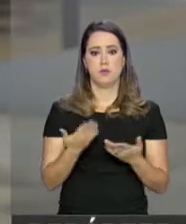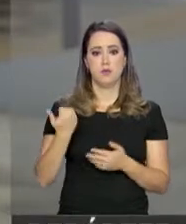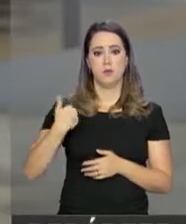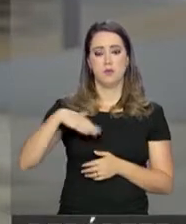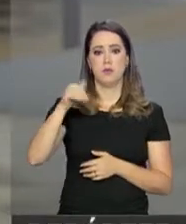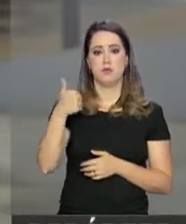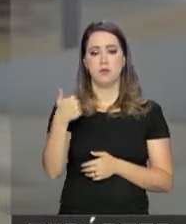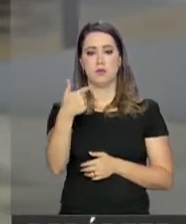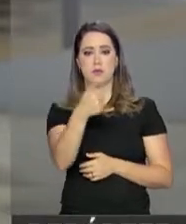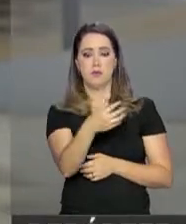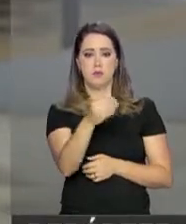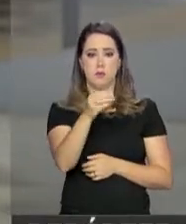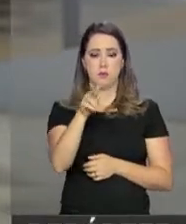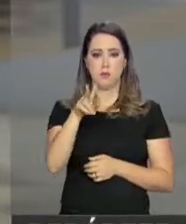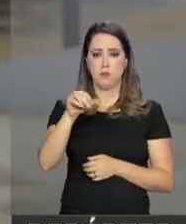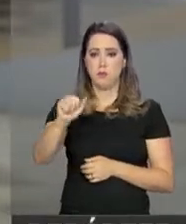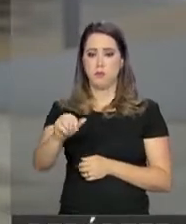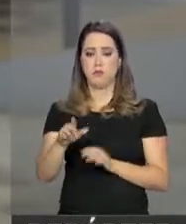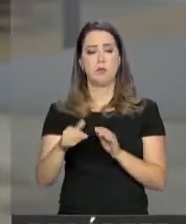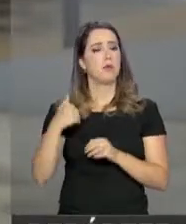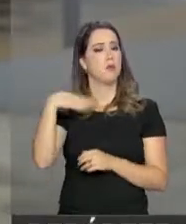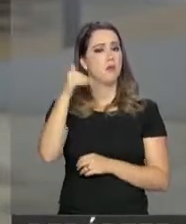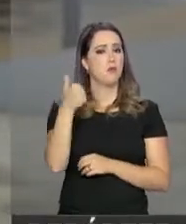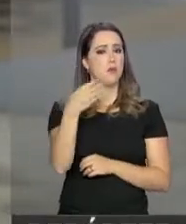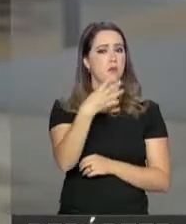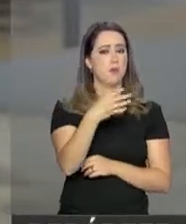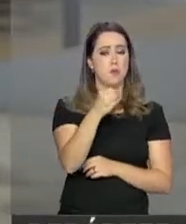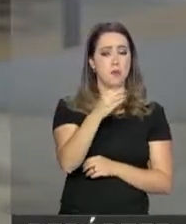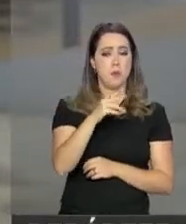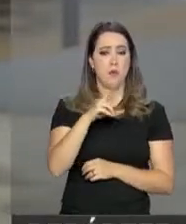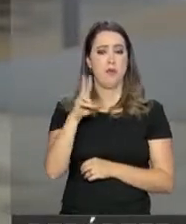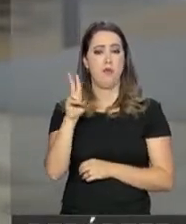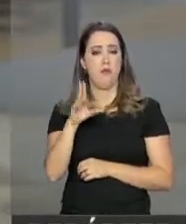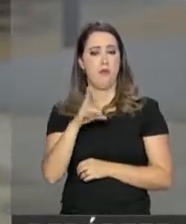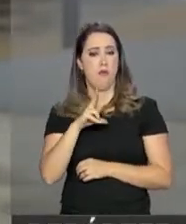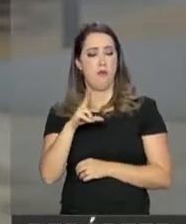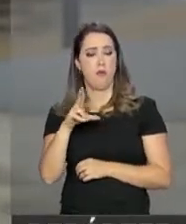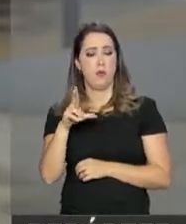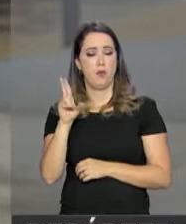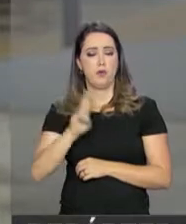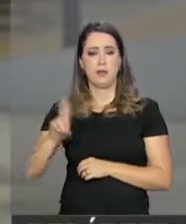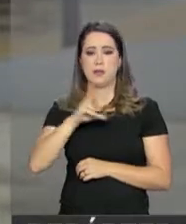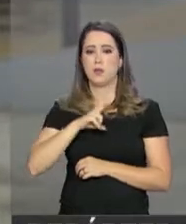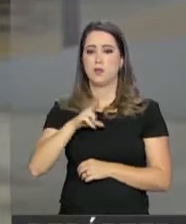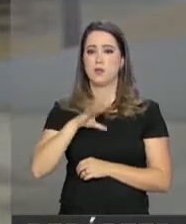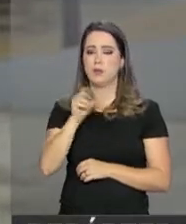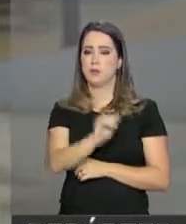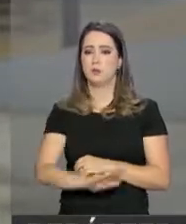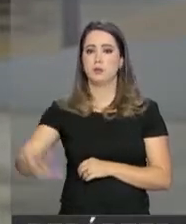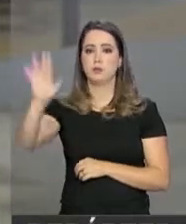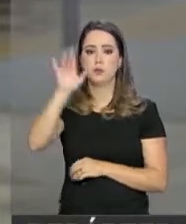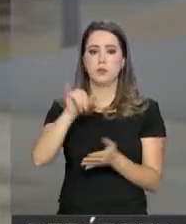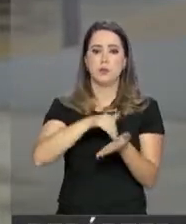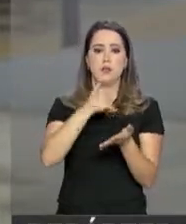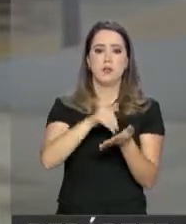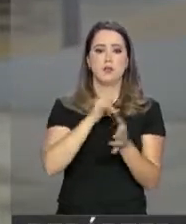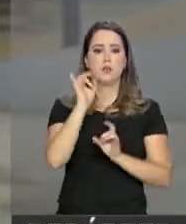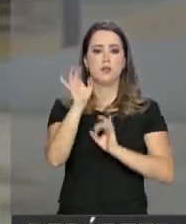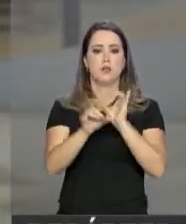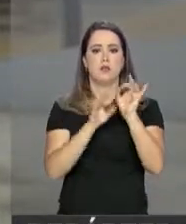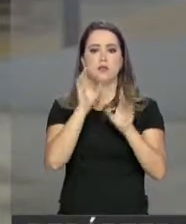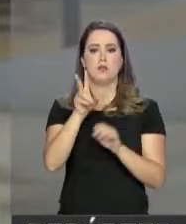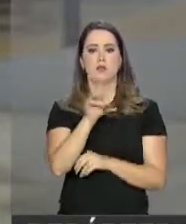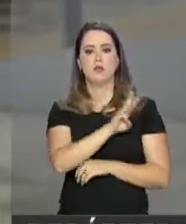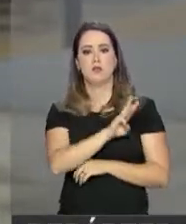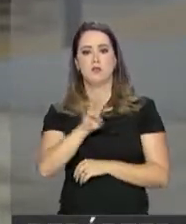mais de 1.700 vagas em 1.400 faculdades particulares de todo o país. As inscrições devem ser feitas exclusivamente